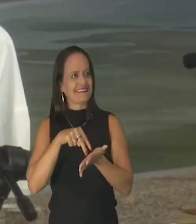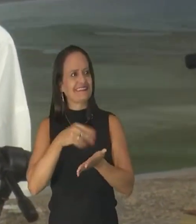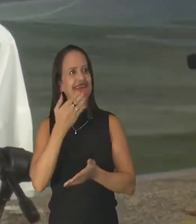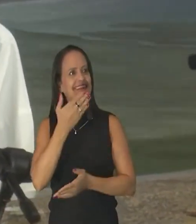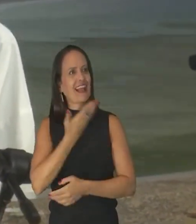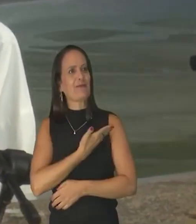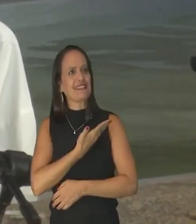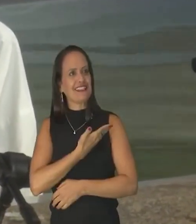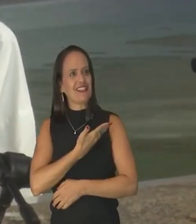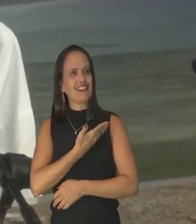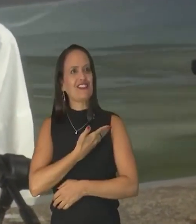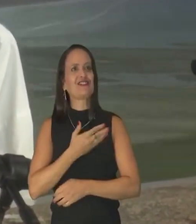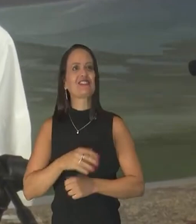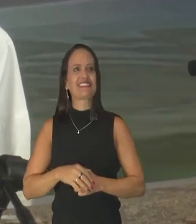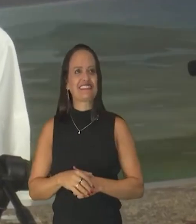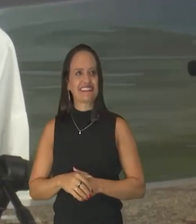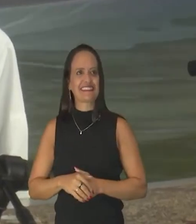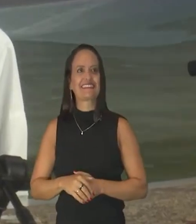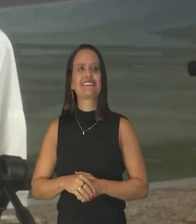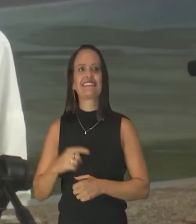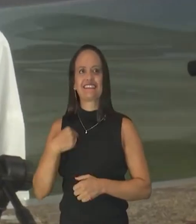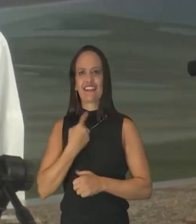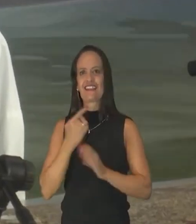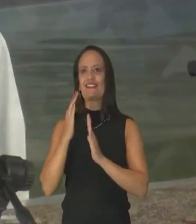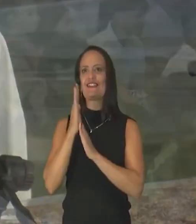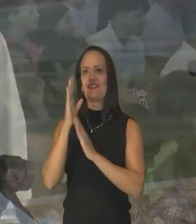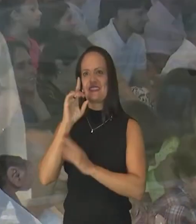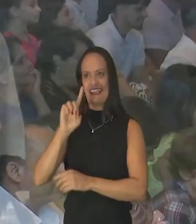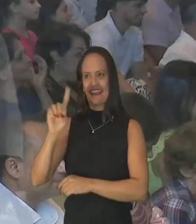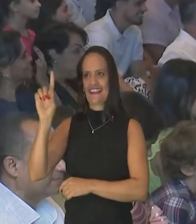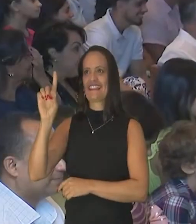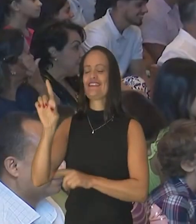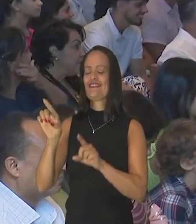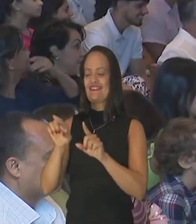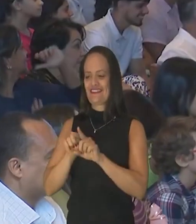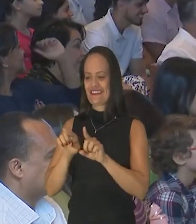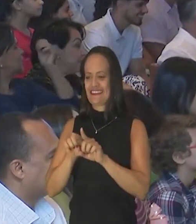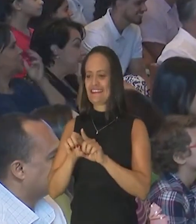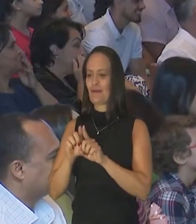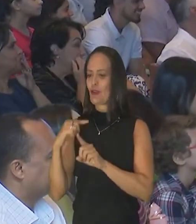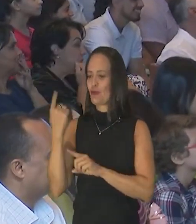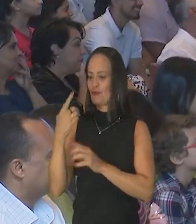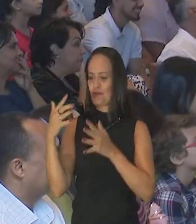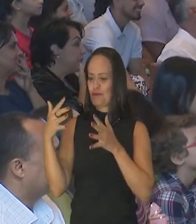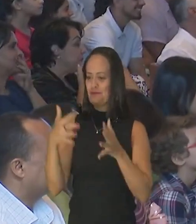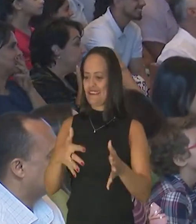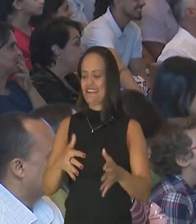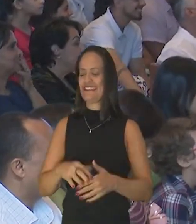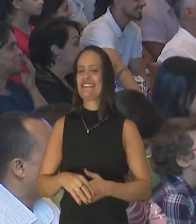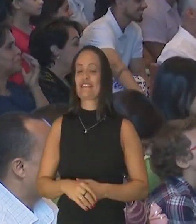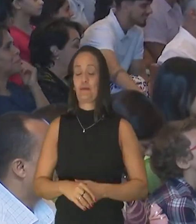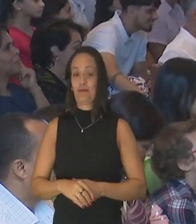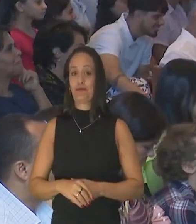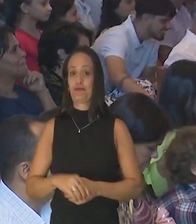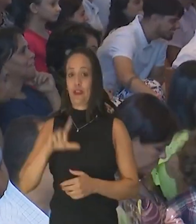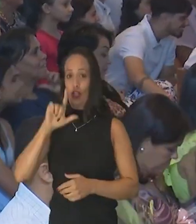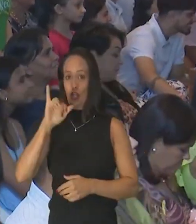familiares, amigos. Nós louvamos a Deus por esse momento também, todos aqui participando.